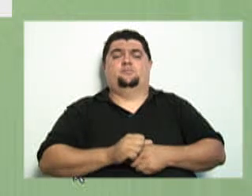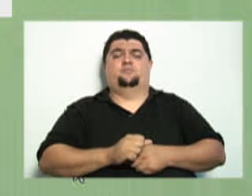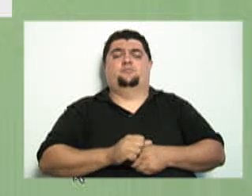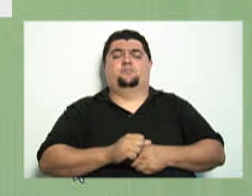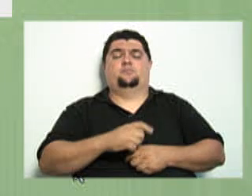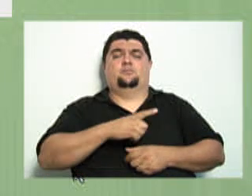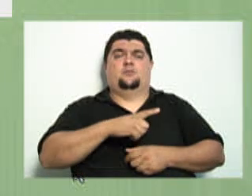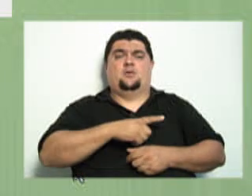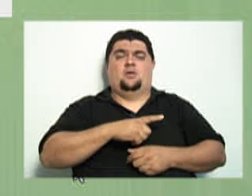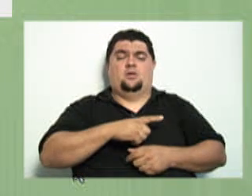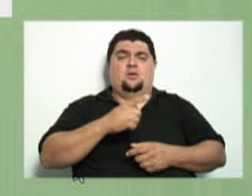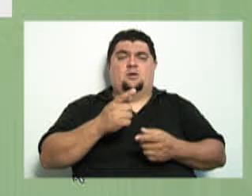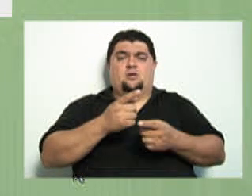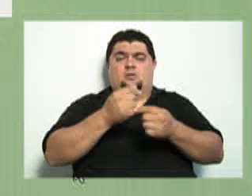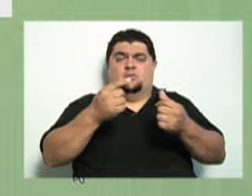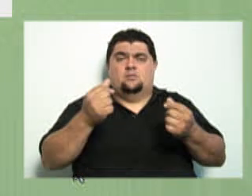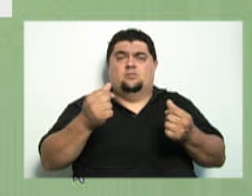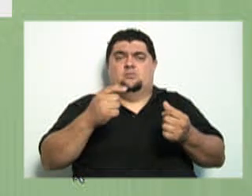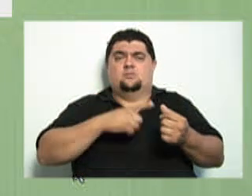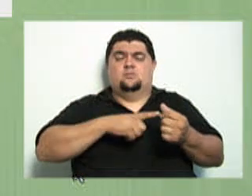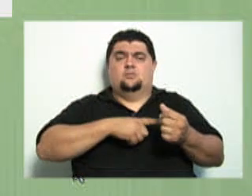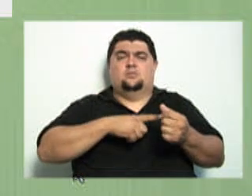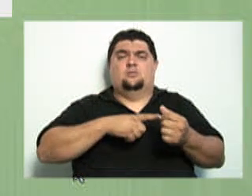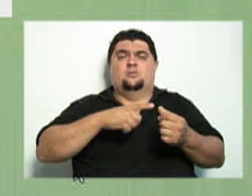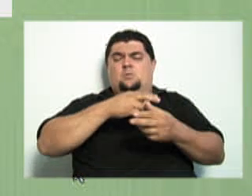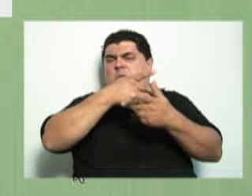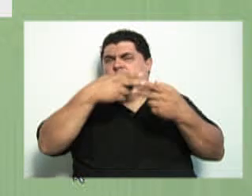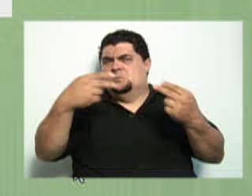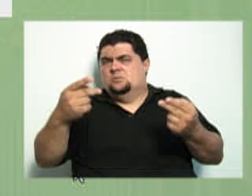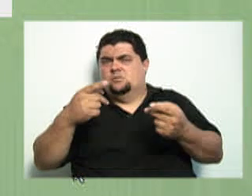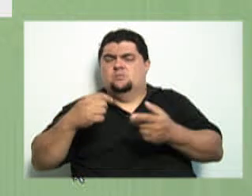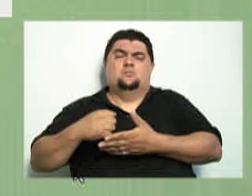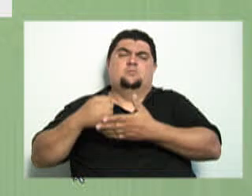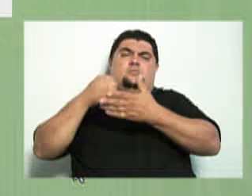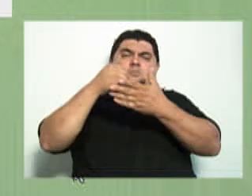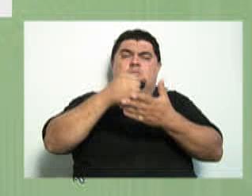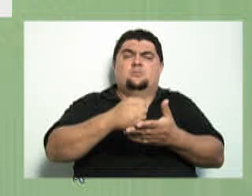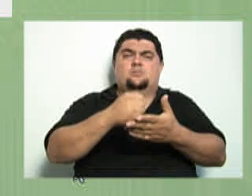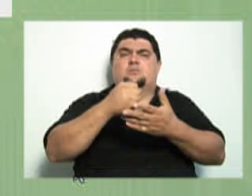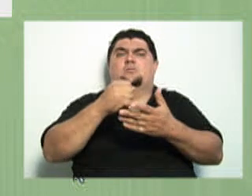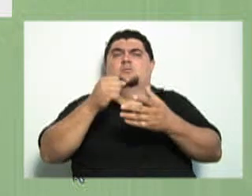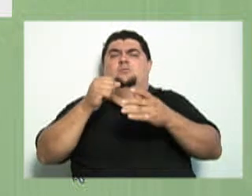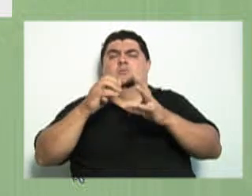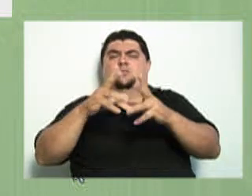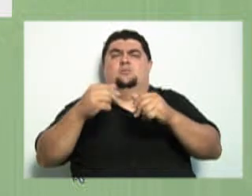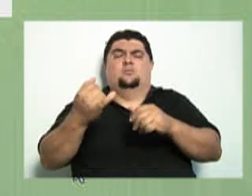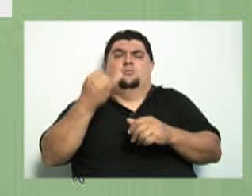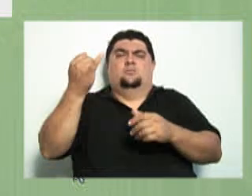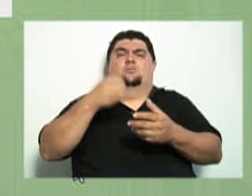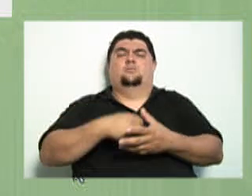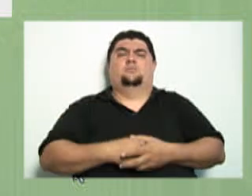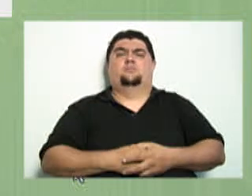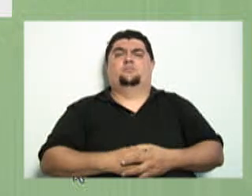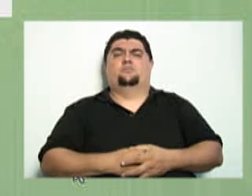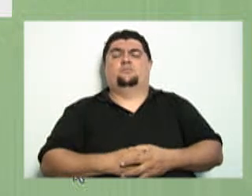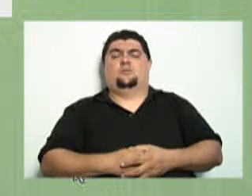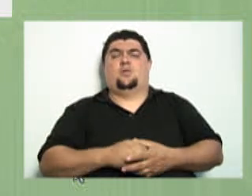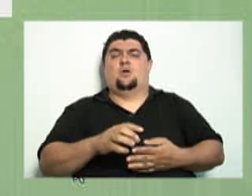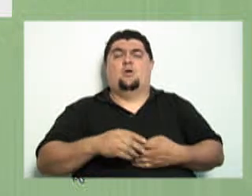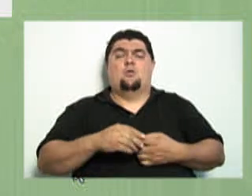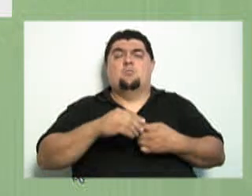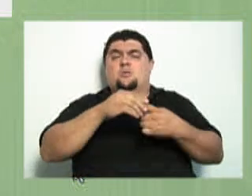que fornece matérias-primas, produtos diversos para as regiões central, sul e sudeste do país,